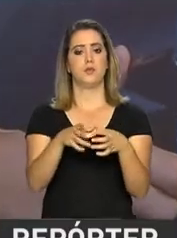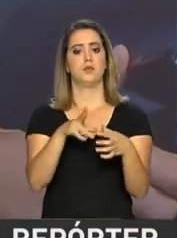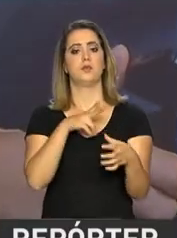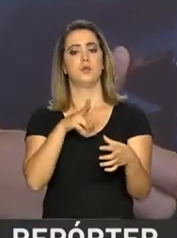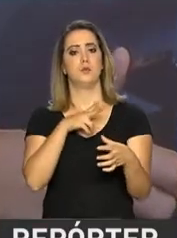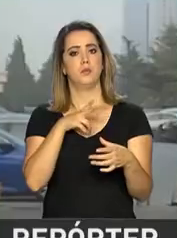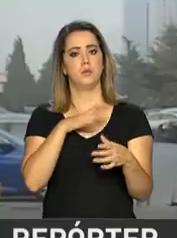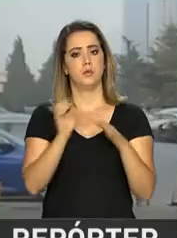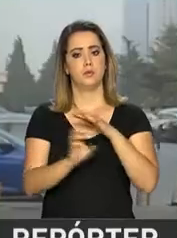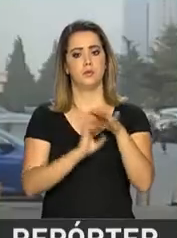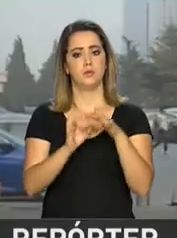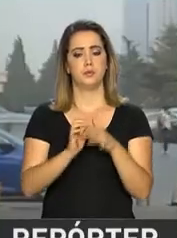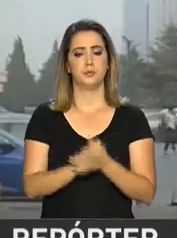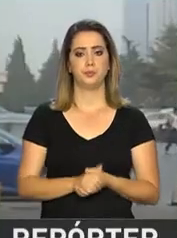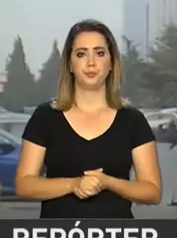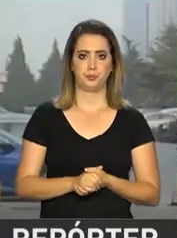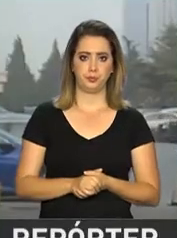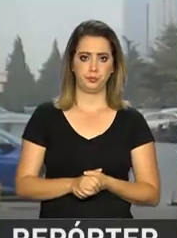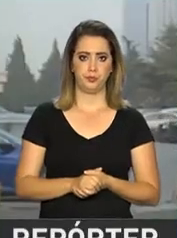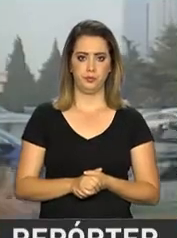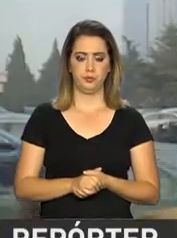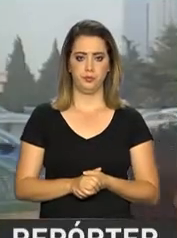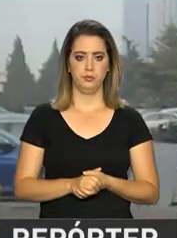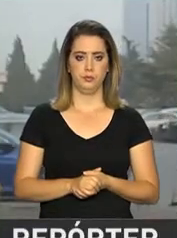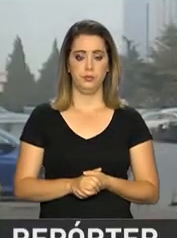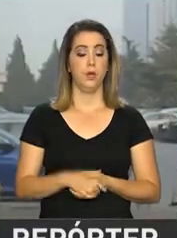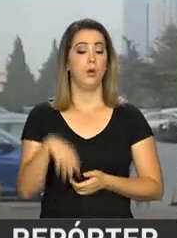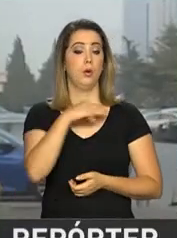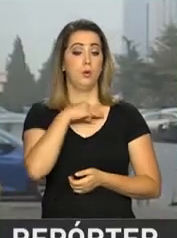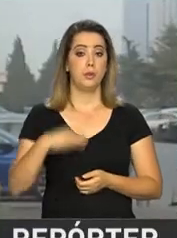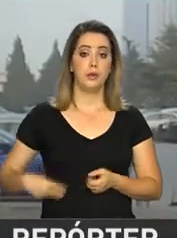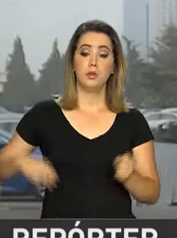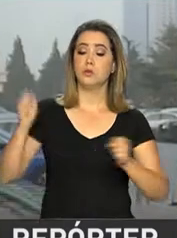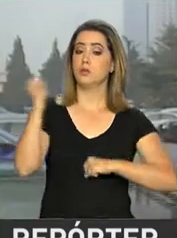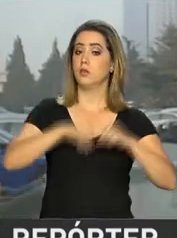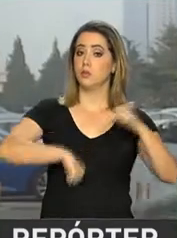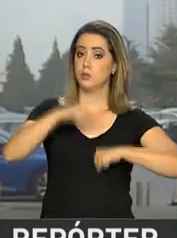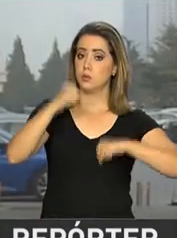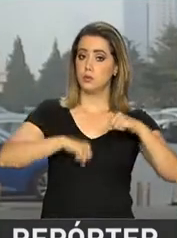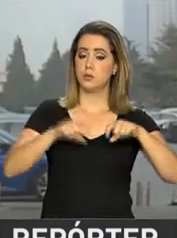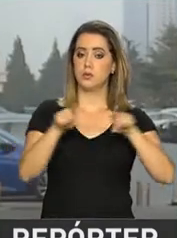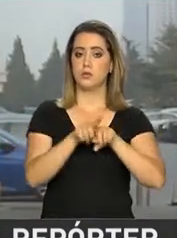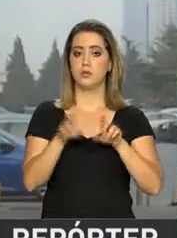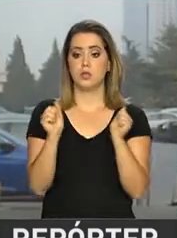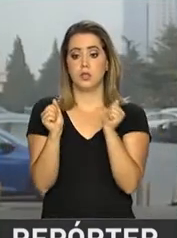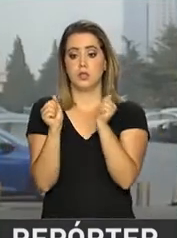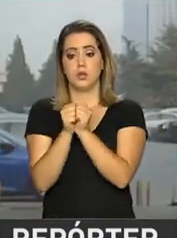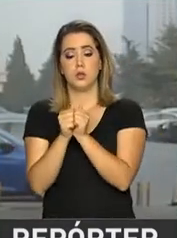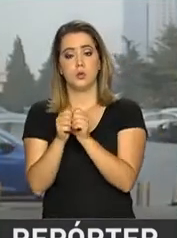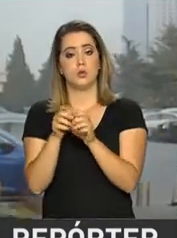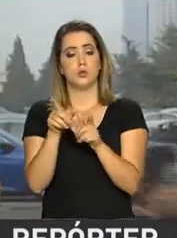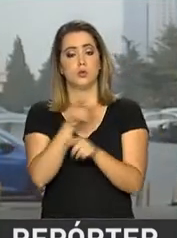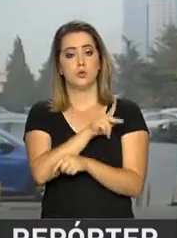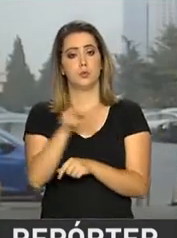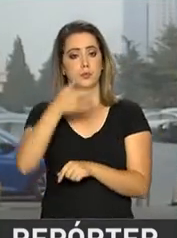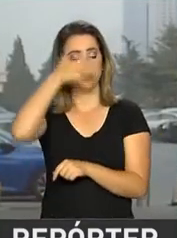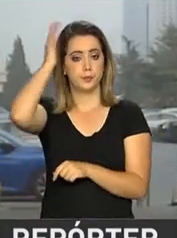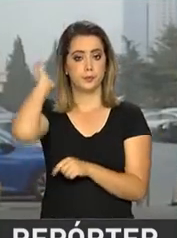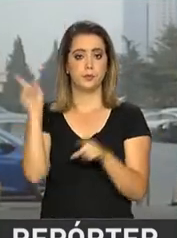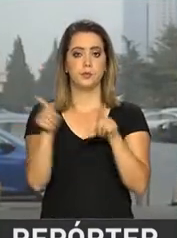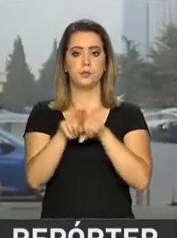revelaram interesse o ministro da indústria e comércio exterior de serviços que acompanha o presidente na viagem também